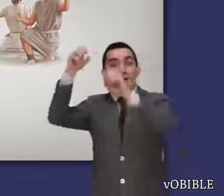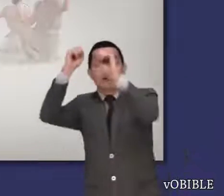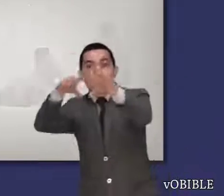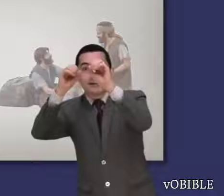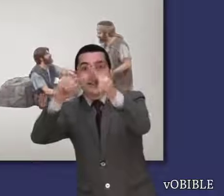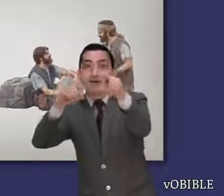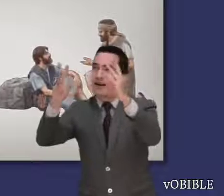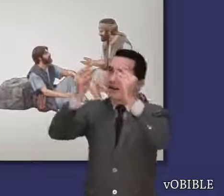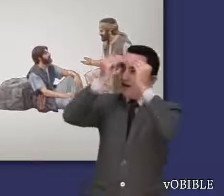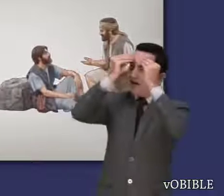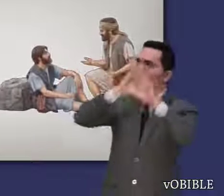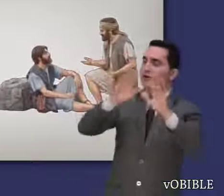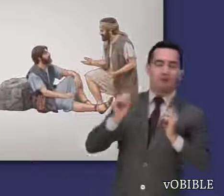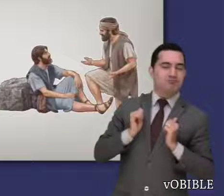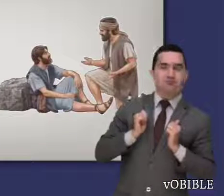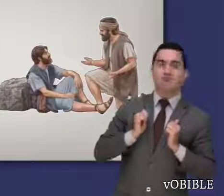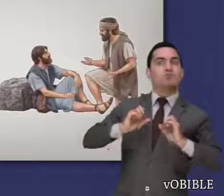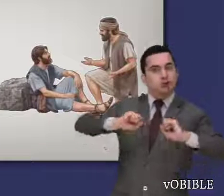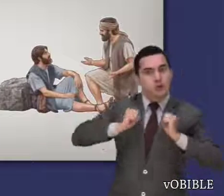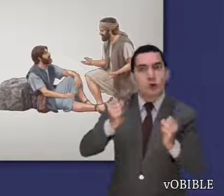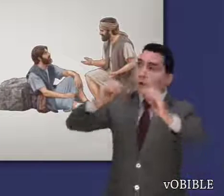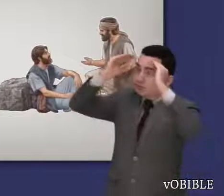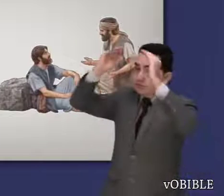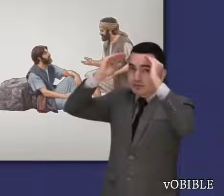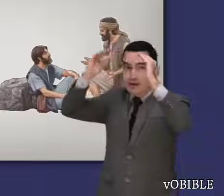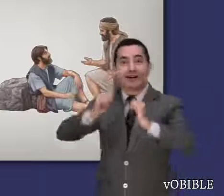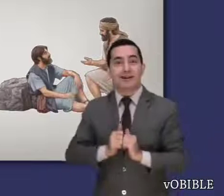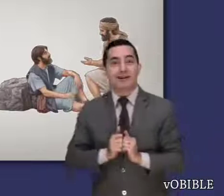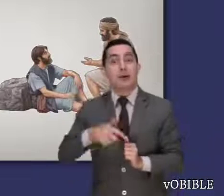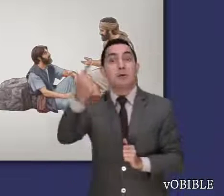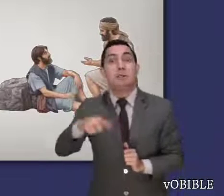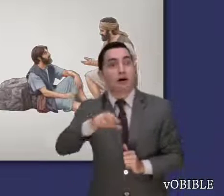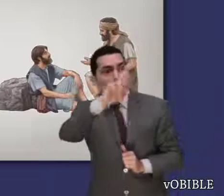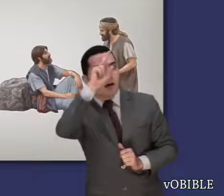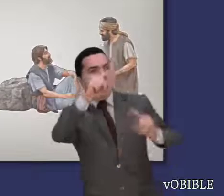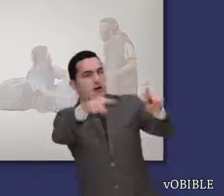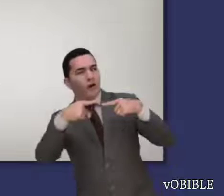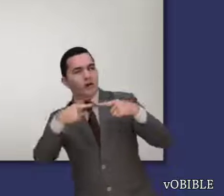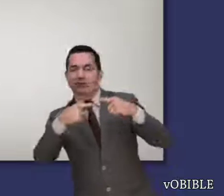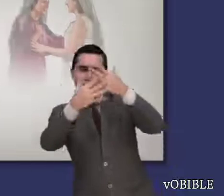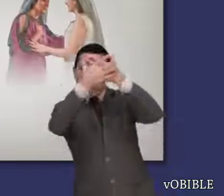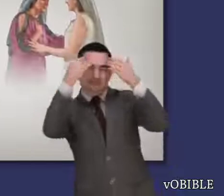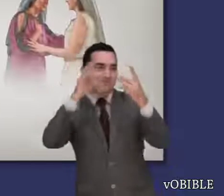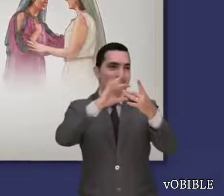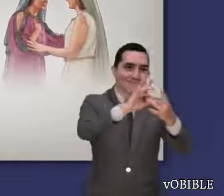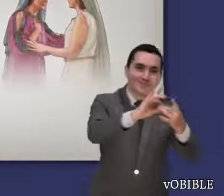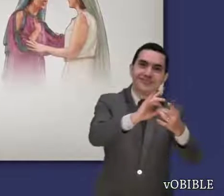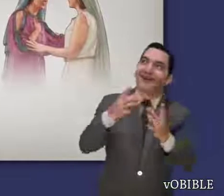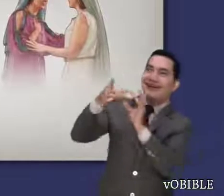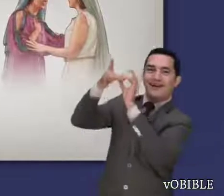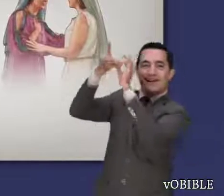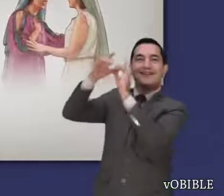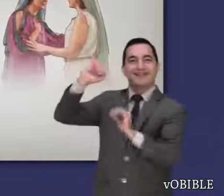somos perseguidos, que devemos fazer a vontade de Deus em vez de apenas ouvi-la, e que, se quisermos que Deus nos perdoe,